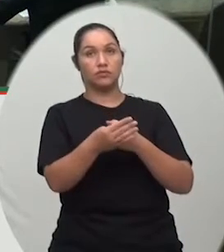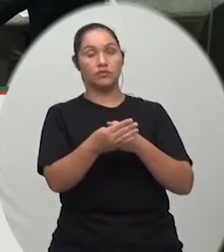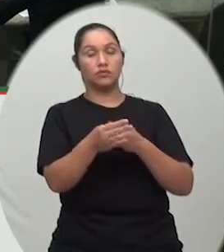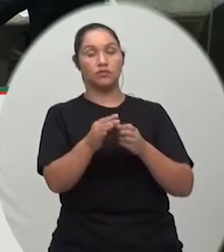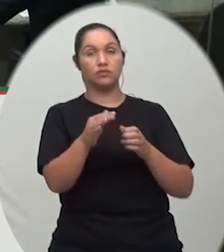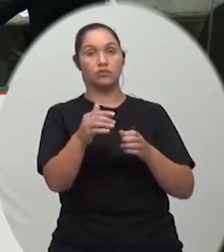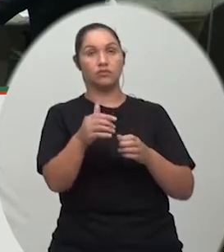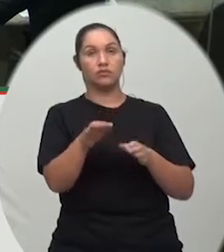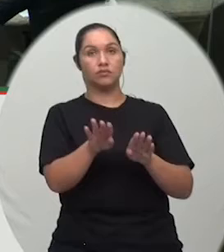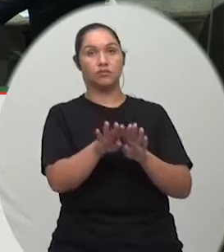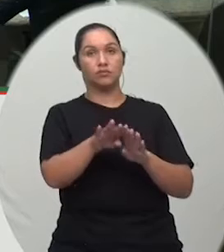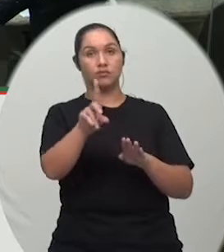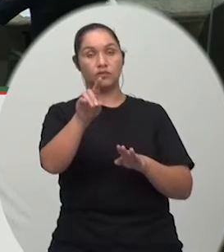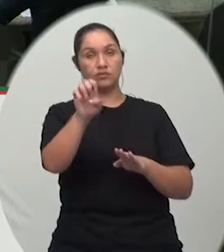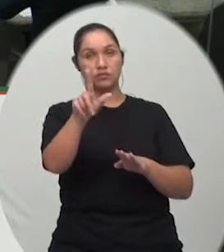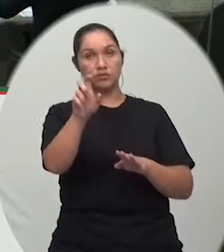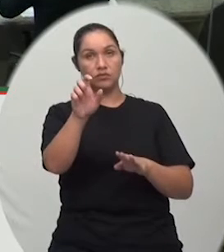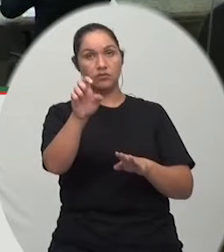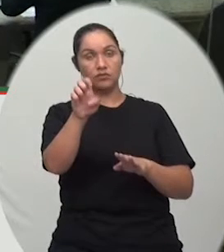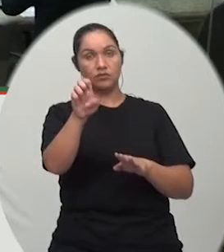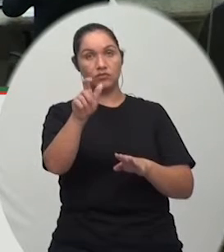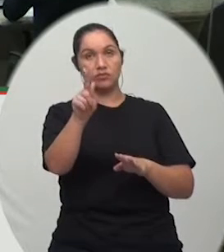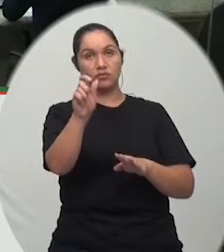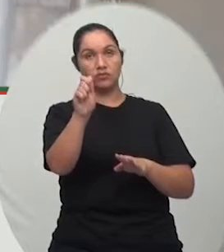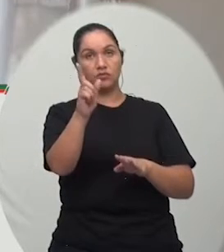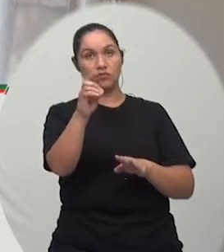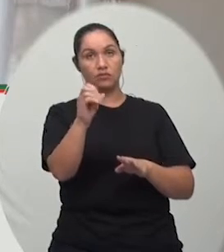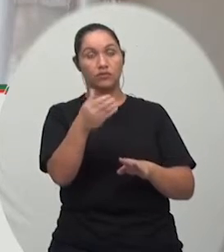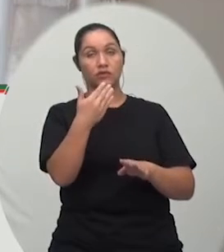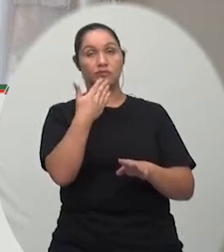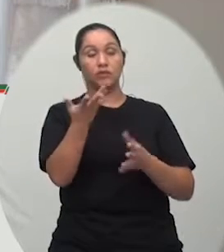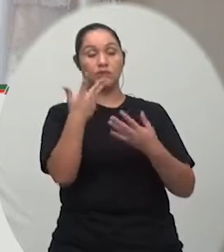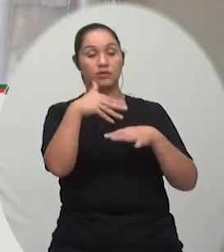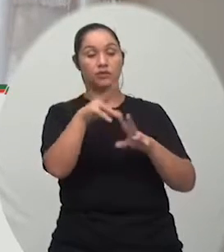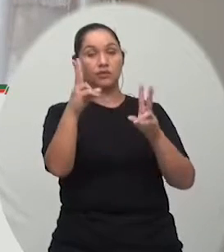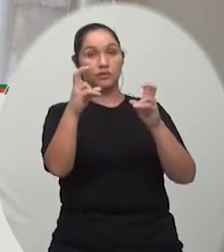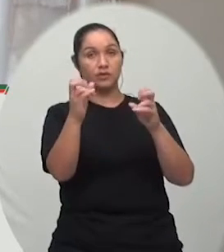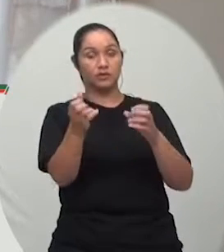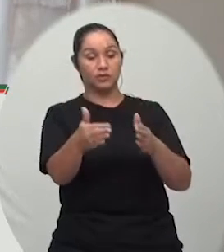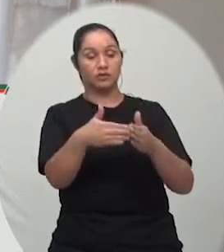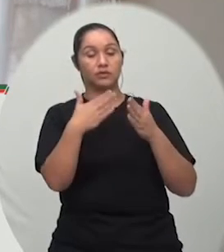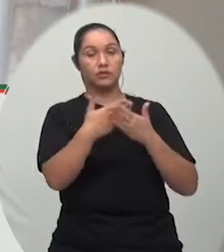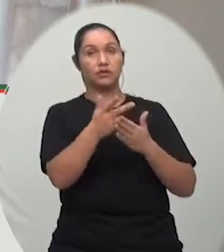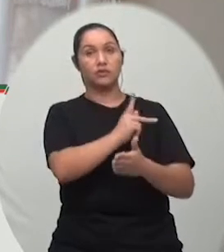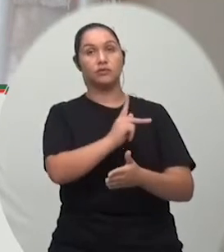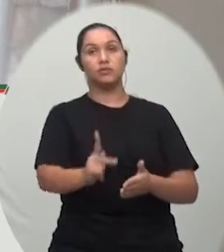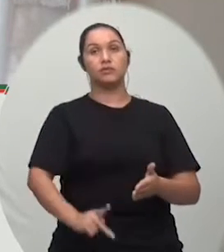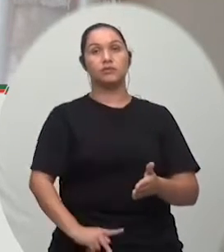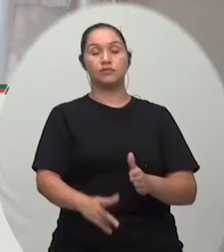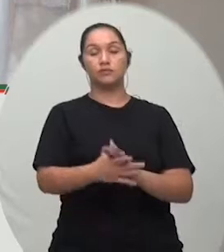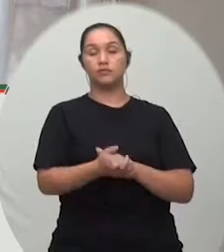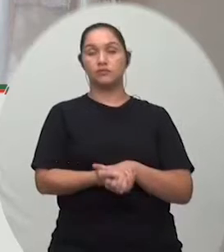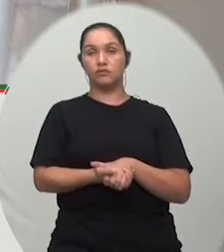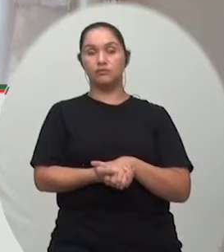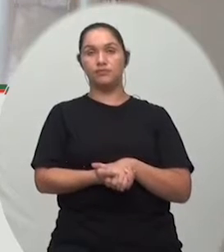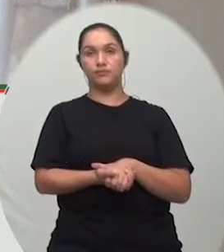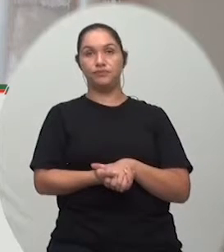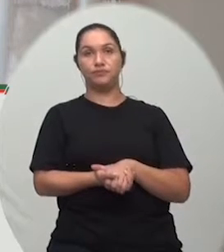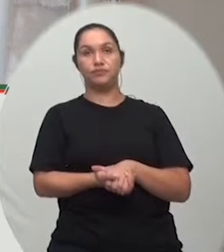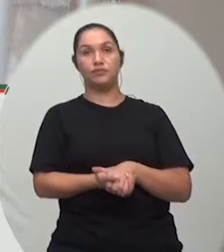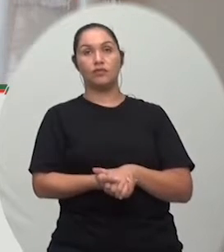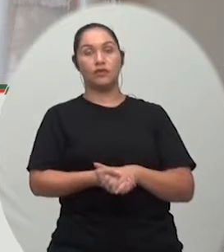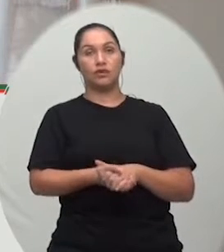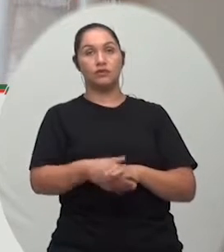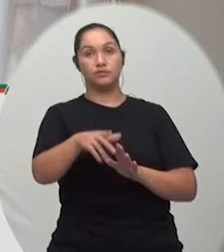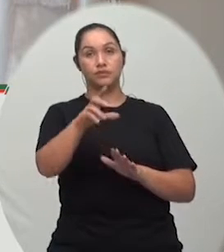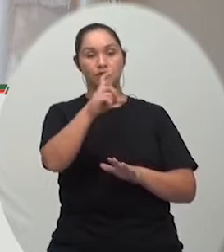doutor nosso delegado. Eu peço para que se inclua um assunto aqui nesse requerimento, senhor presidente, além do devido, que